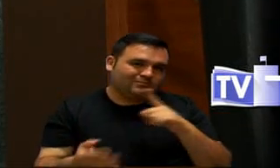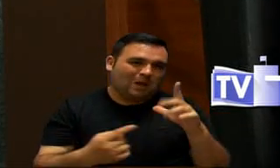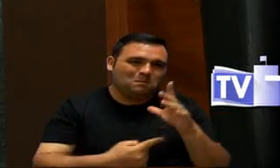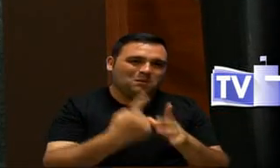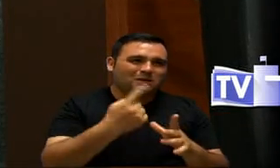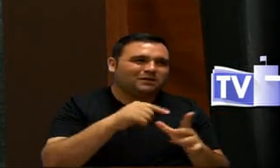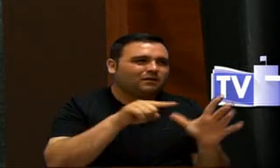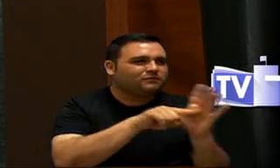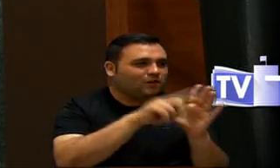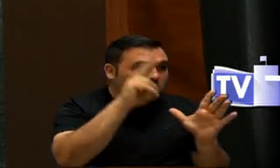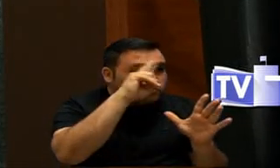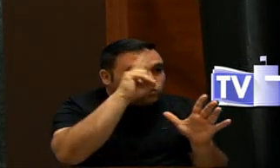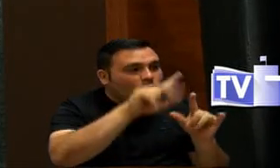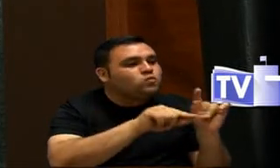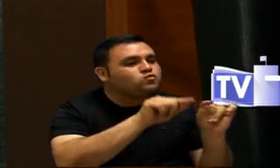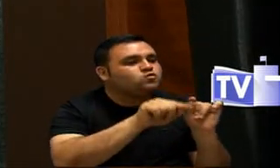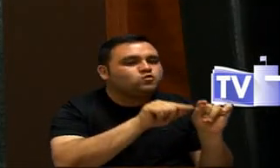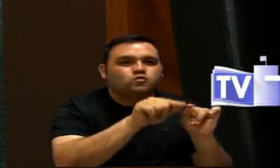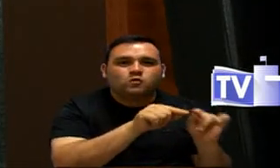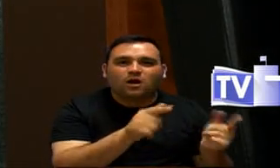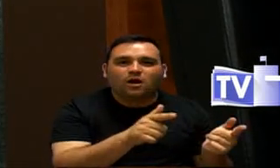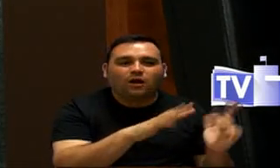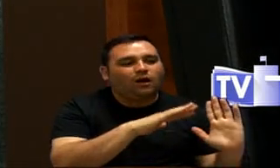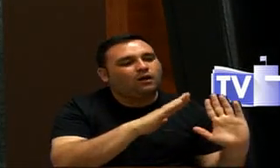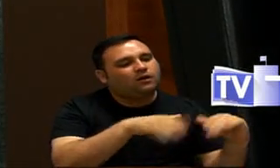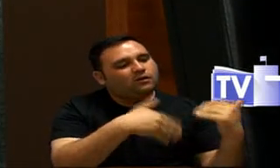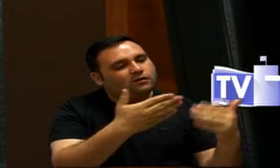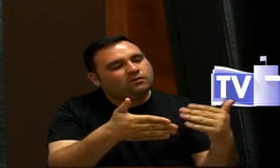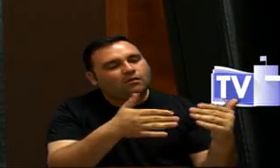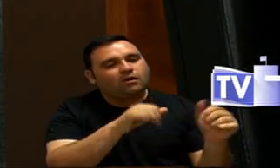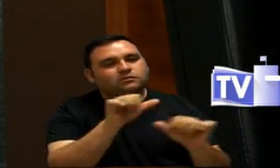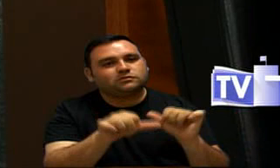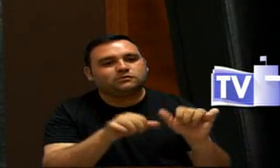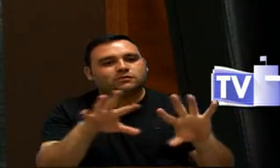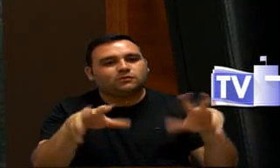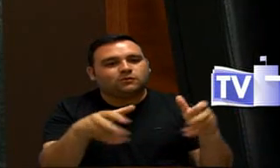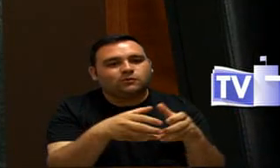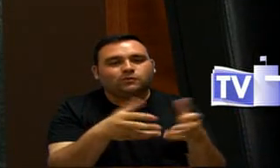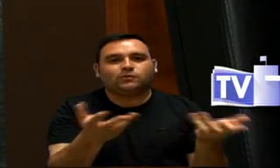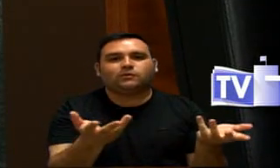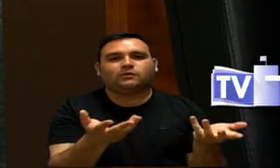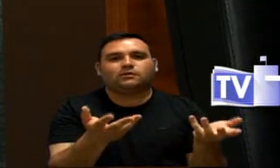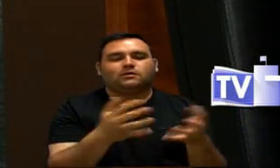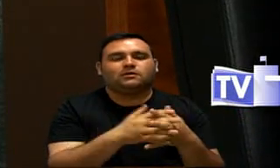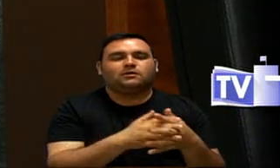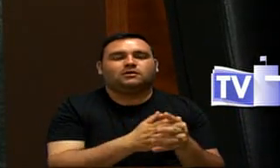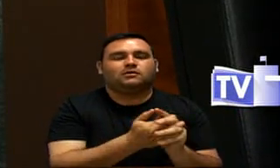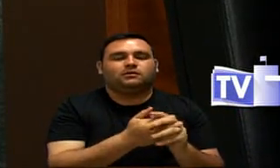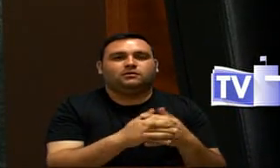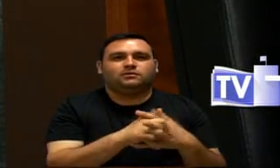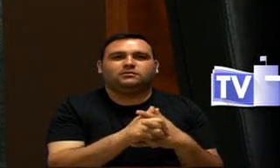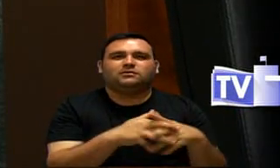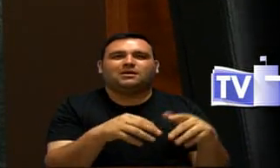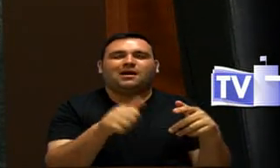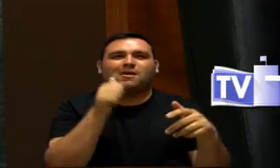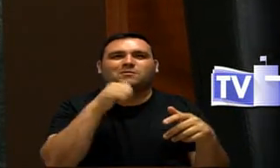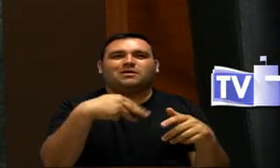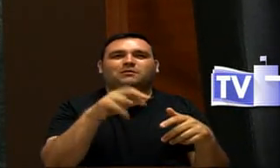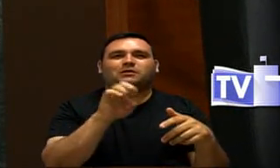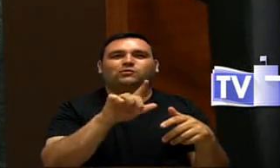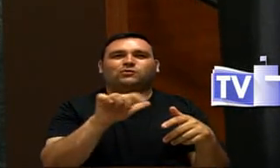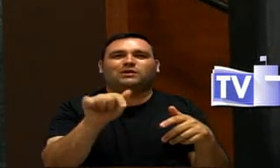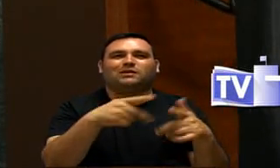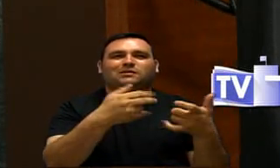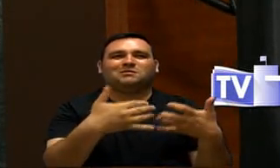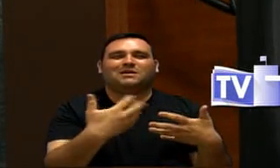Primeiramente, eu vejo a história, né, o que aconteceu. E depois a gente vai para o grupo. Né? Até a Manu estava falando dos